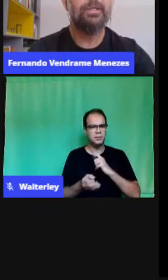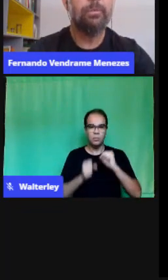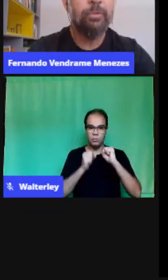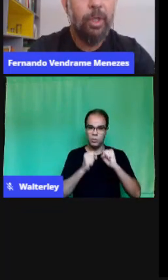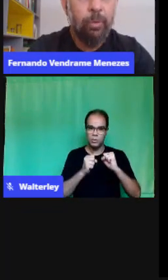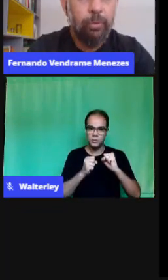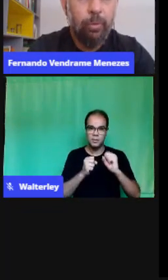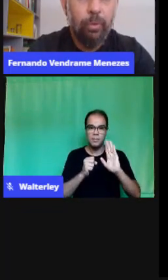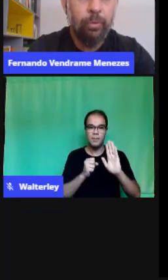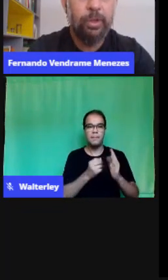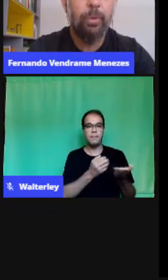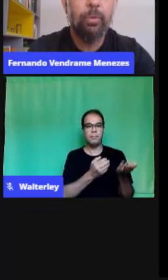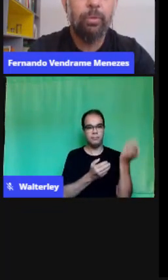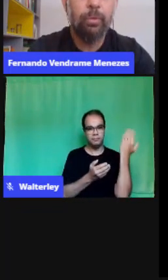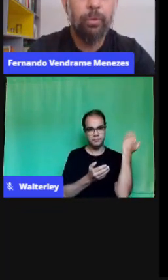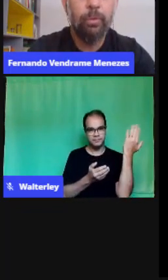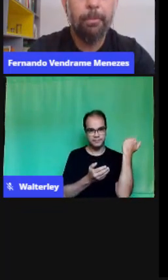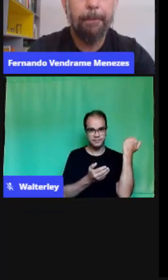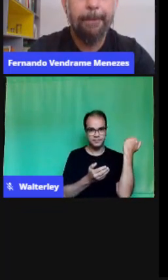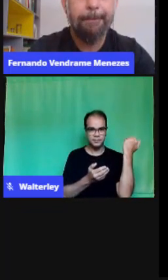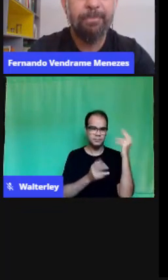Um segundo